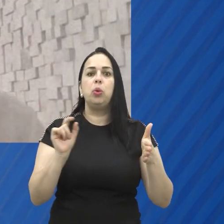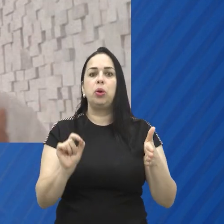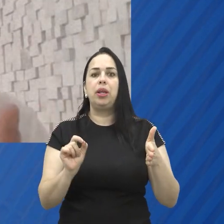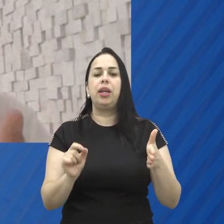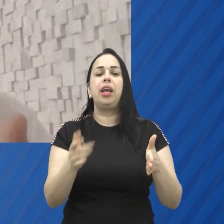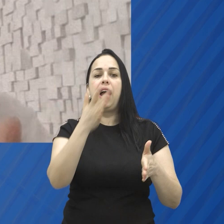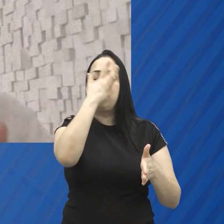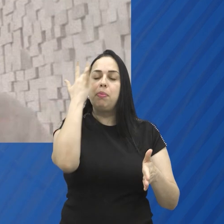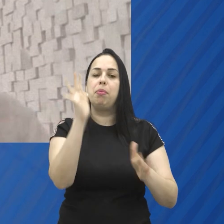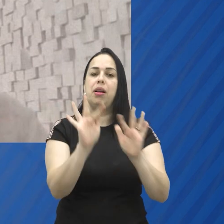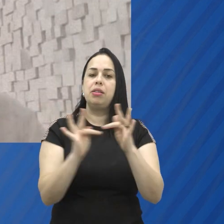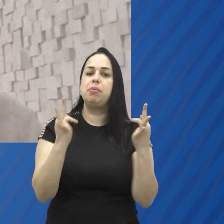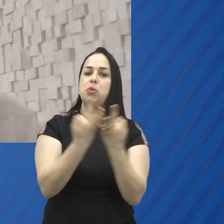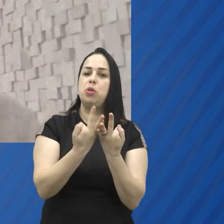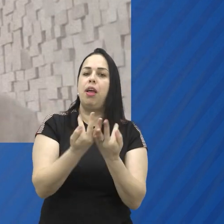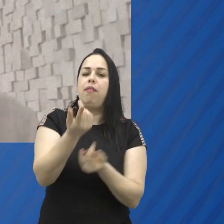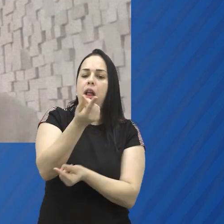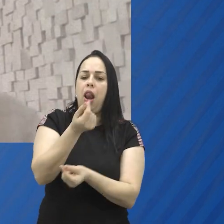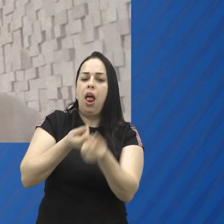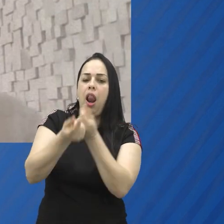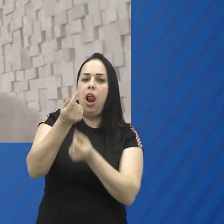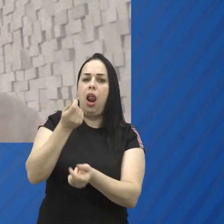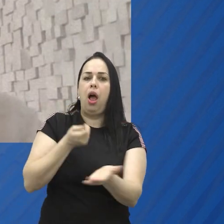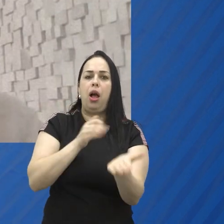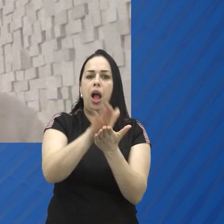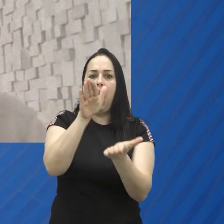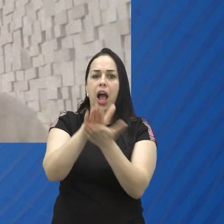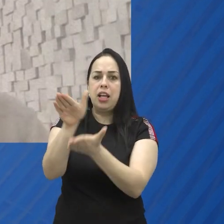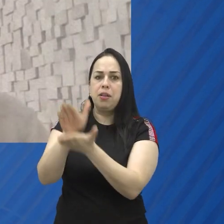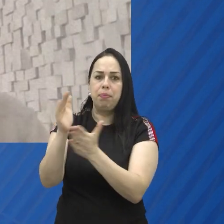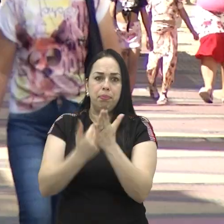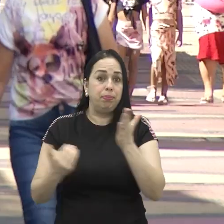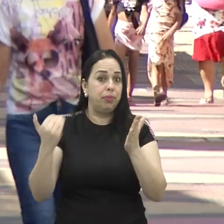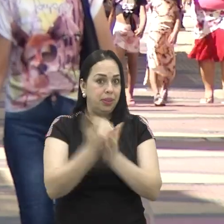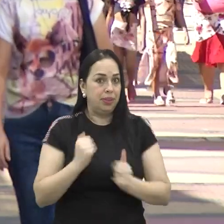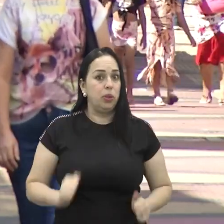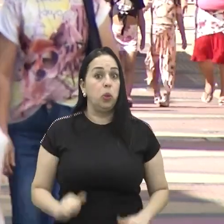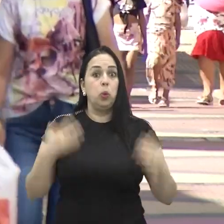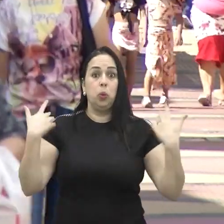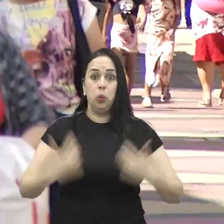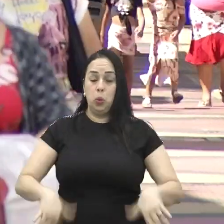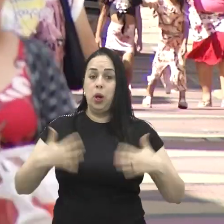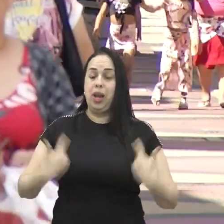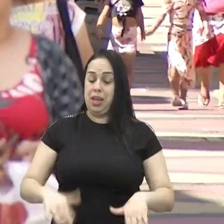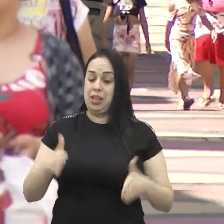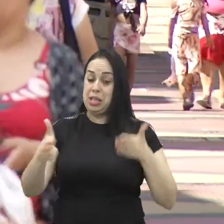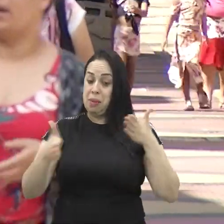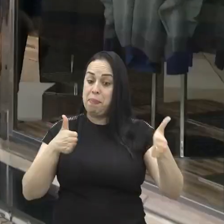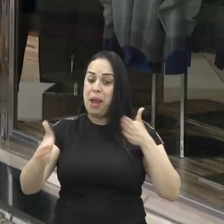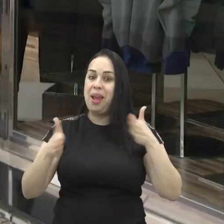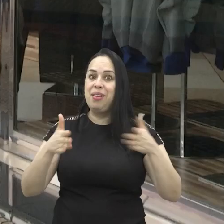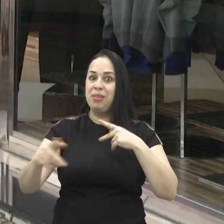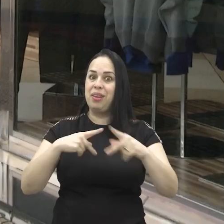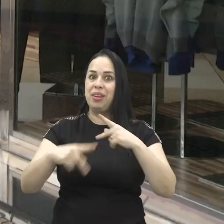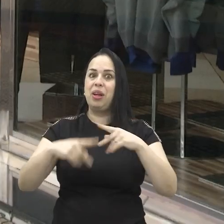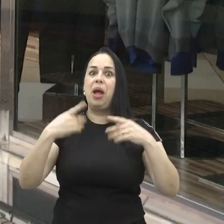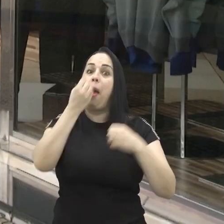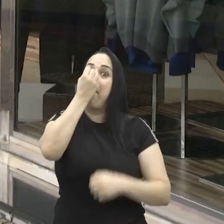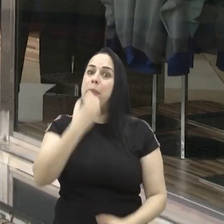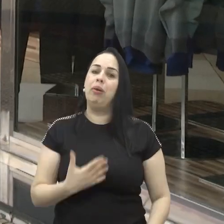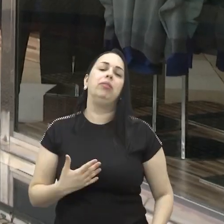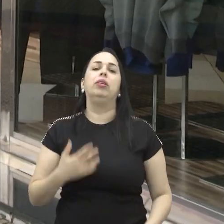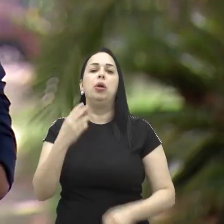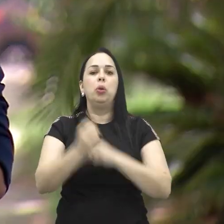gente tem de um crescimento do consumo das famílias, aquecendo um pouco o mercado. E a cidade faz parte de um bom momento